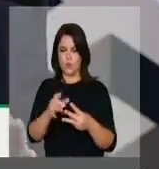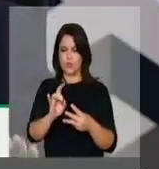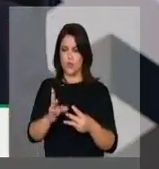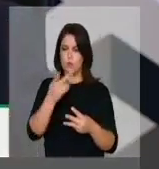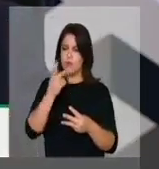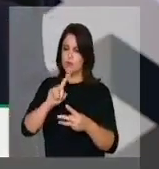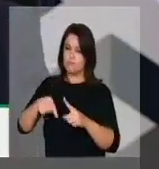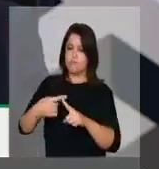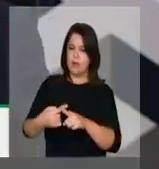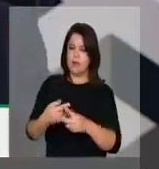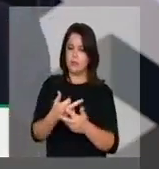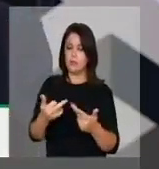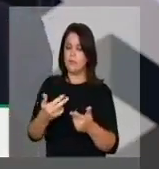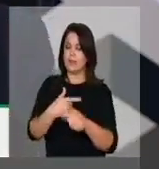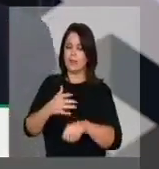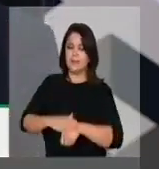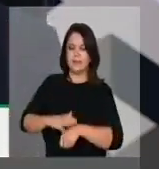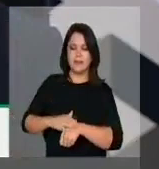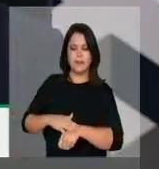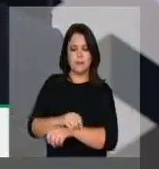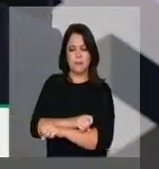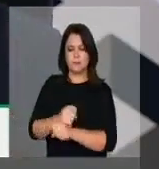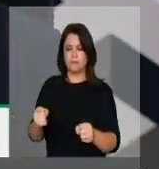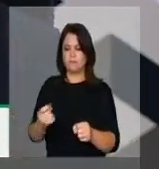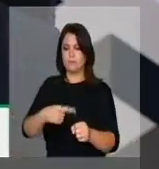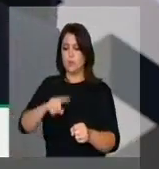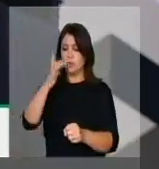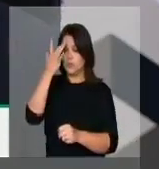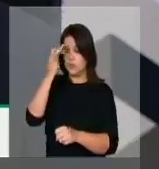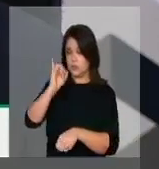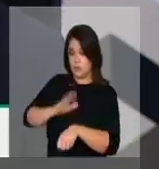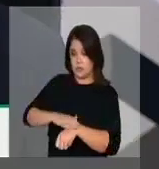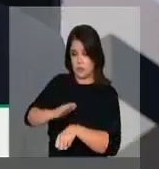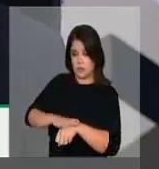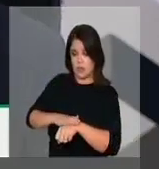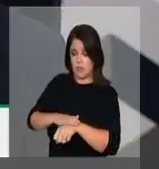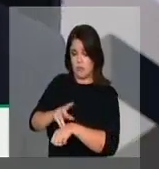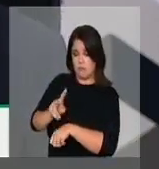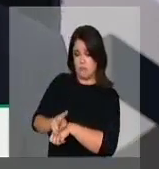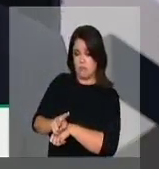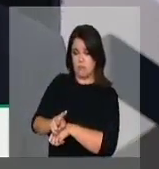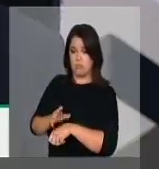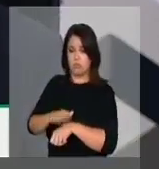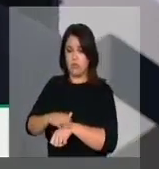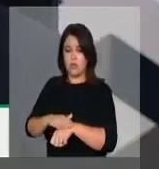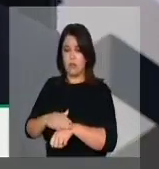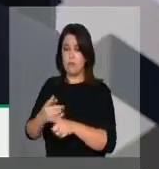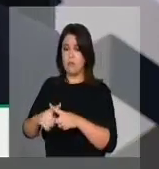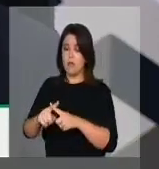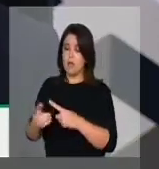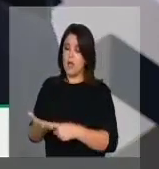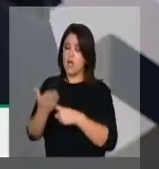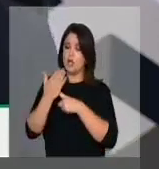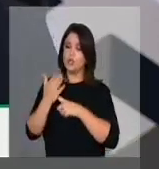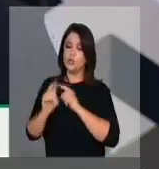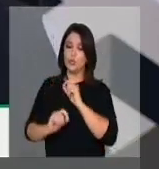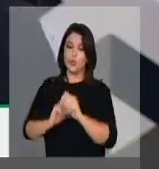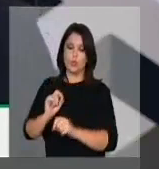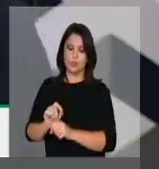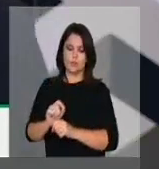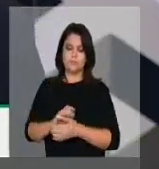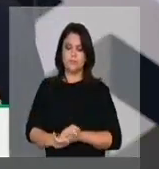Poderíamos avançar mais, mas o tempo não vai permitir. Eu não sei se tem alguém controlando o meu tempo, mas se não tiver, pediria que alguém me ajudasse